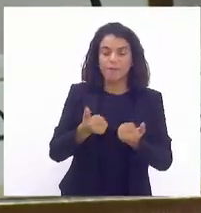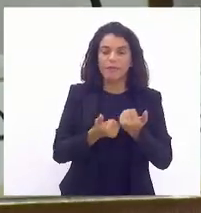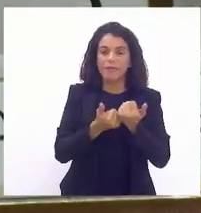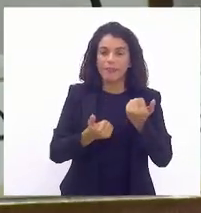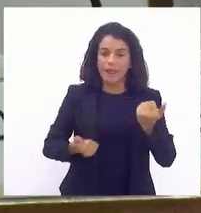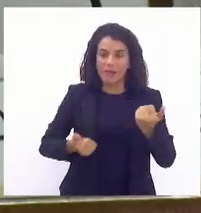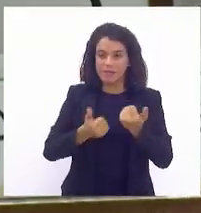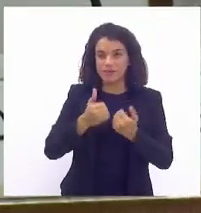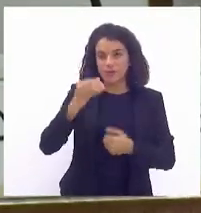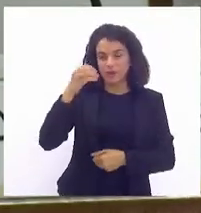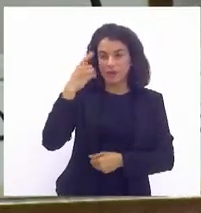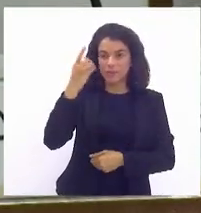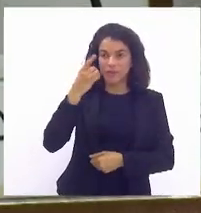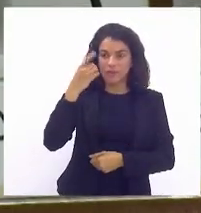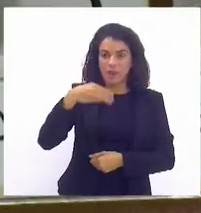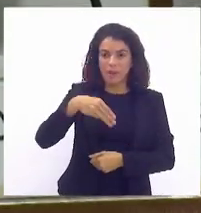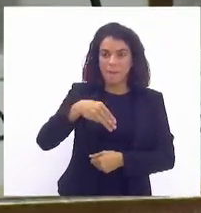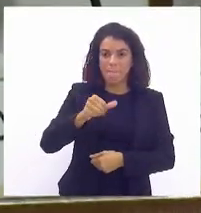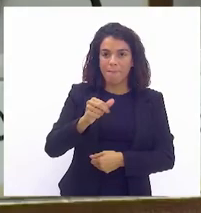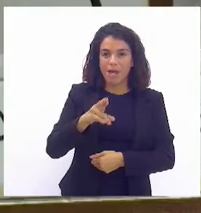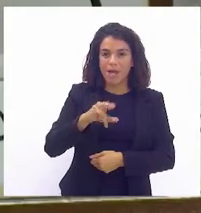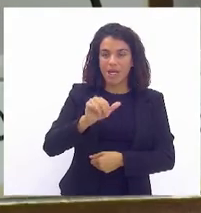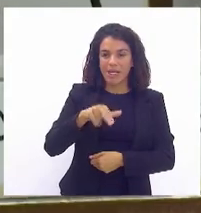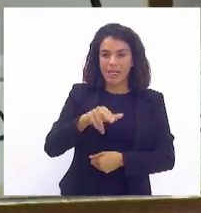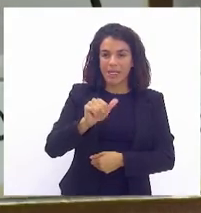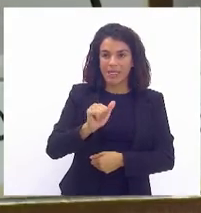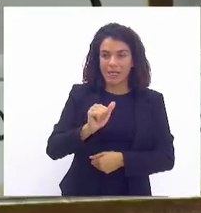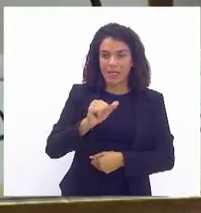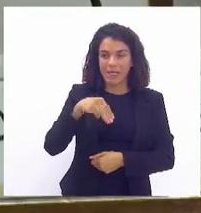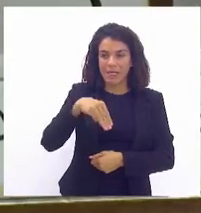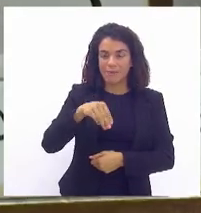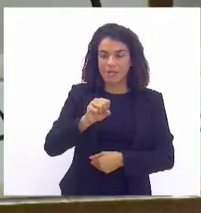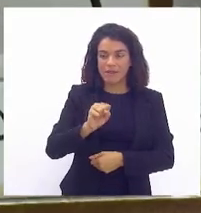da deputada Marina, do MST.